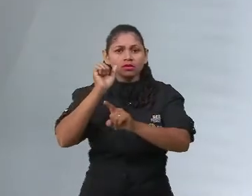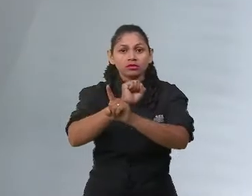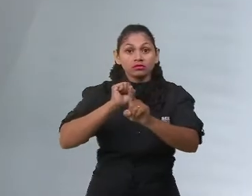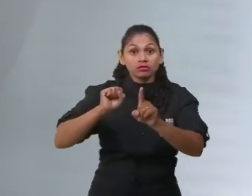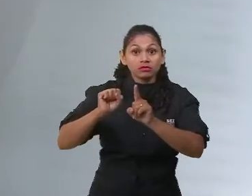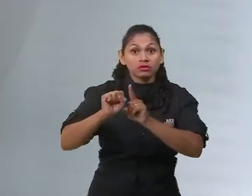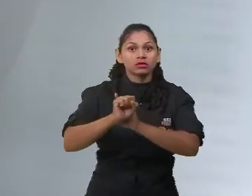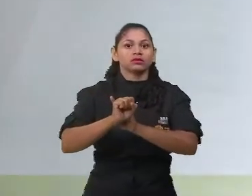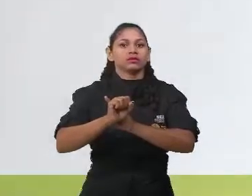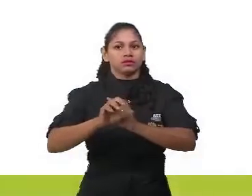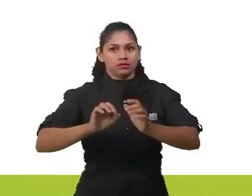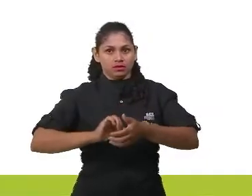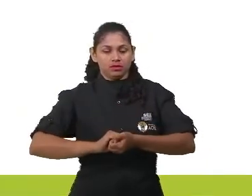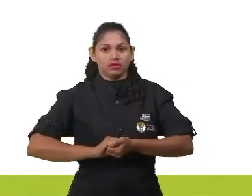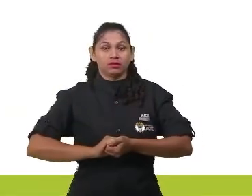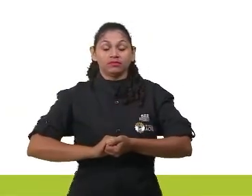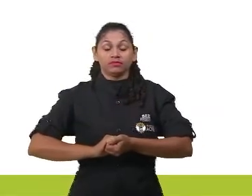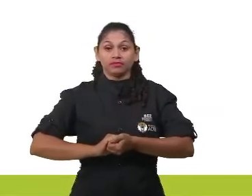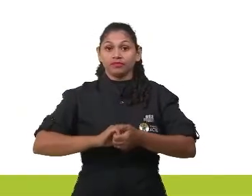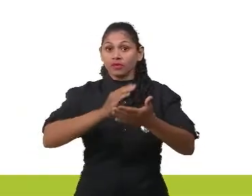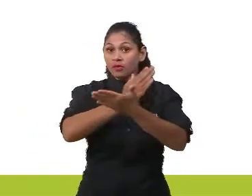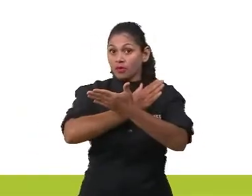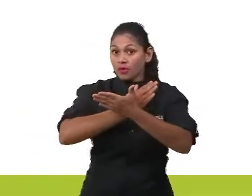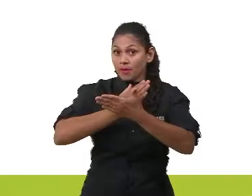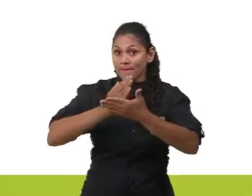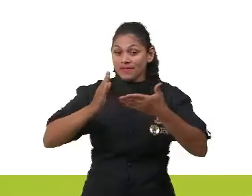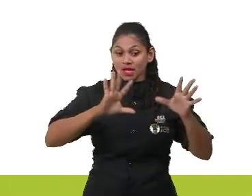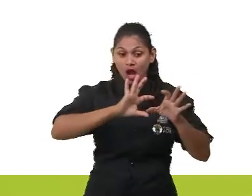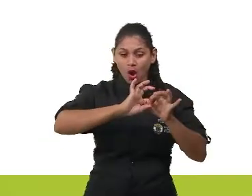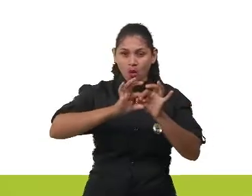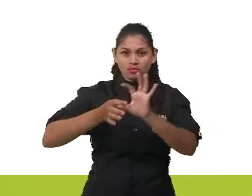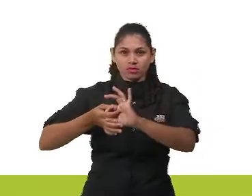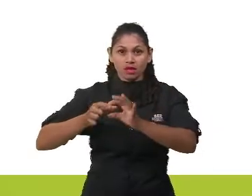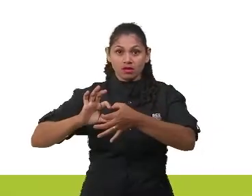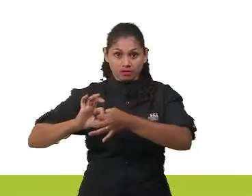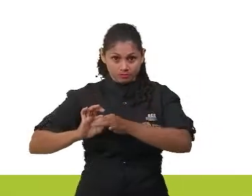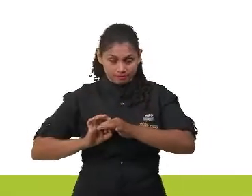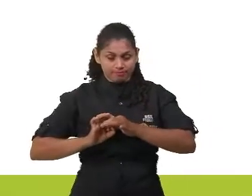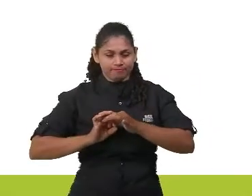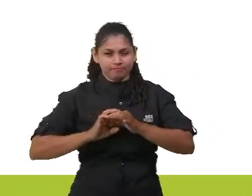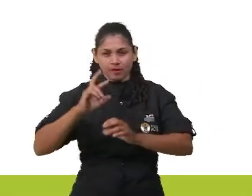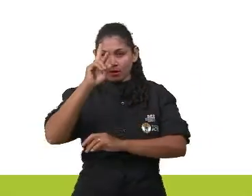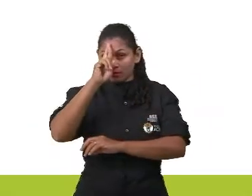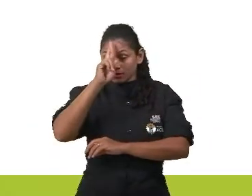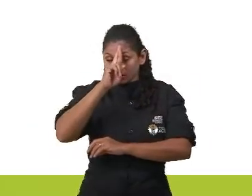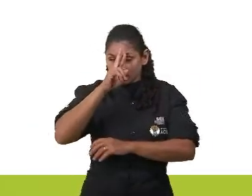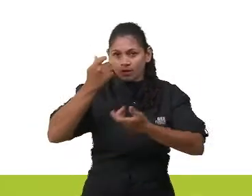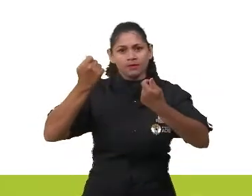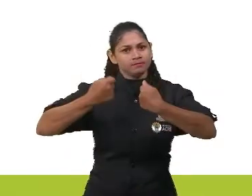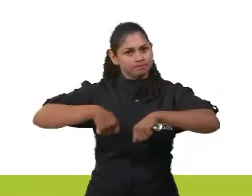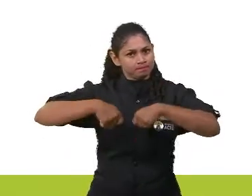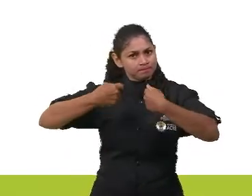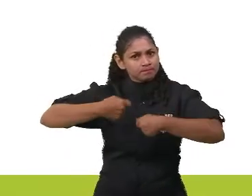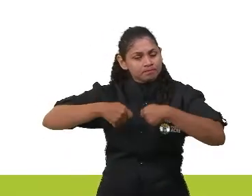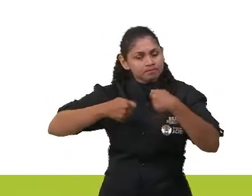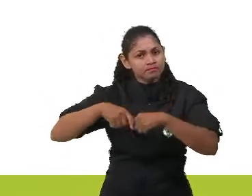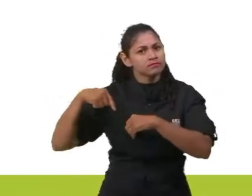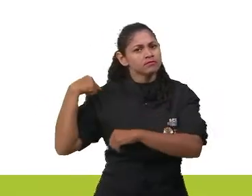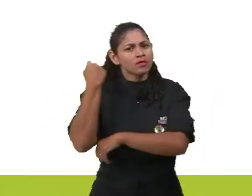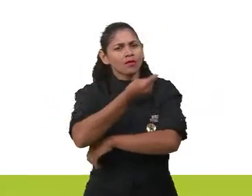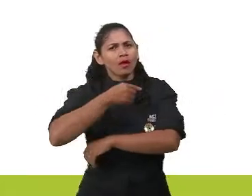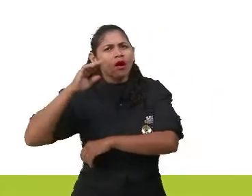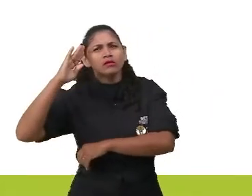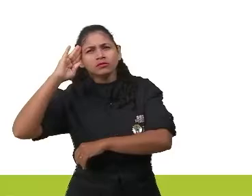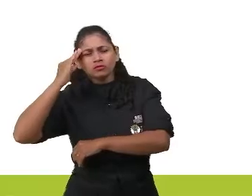Vamos começar fazendo toda a contextualização. Na história, a gente entende que é necessário a gente